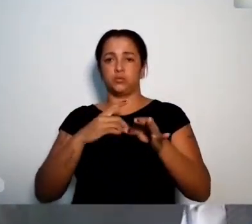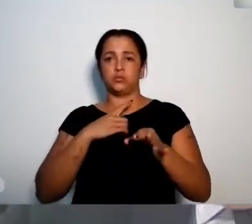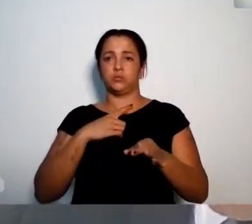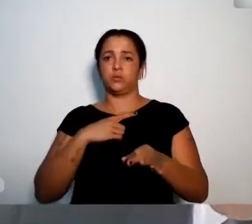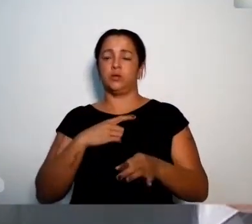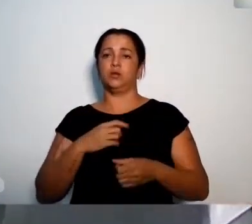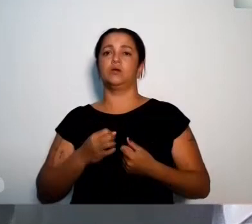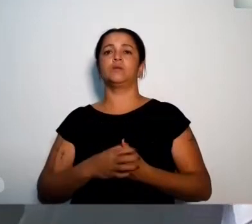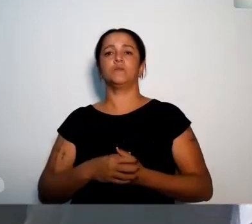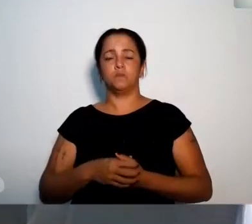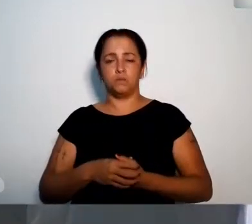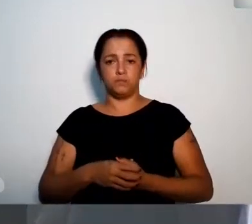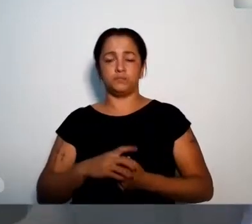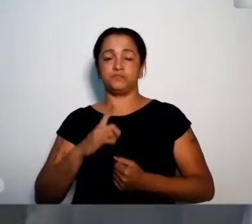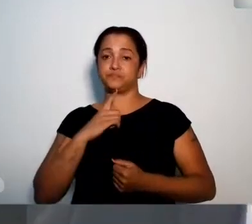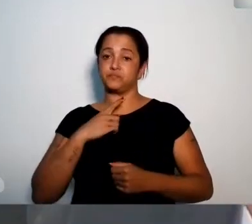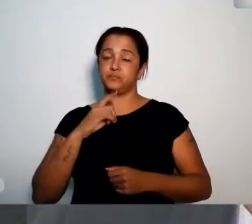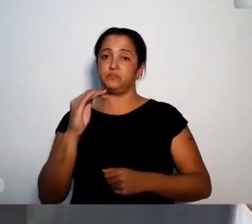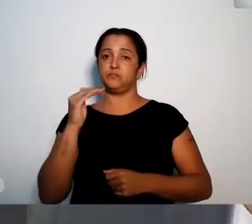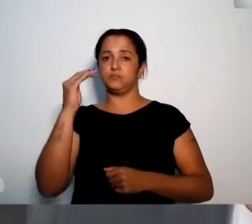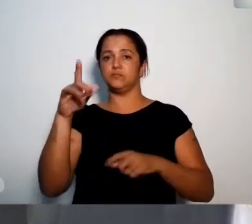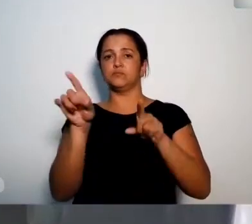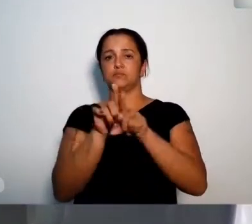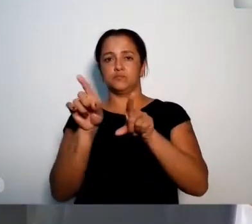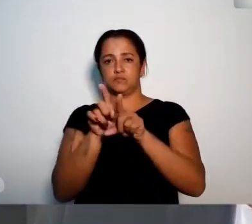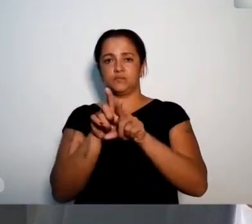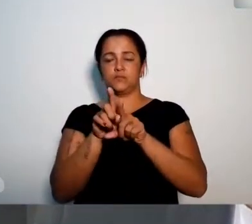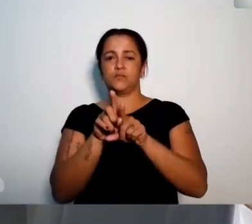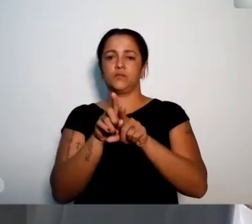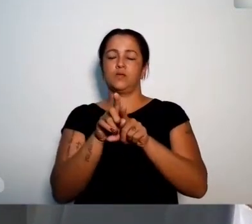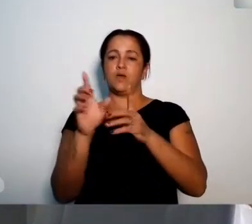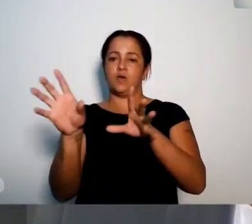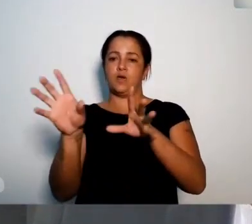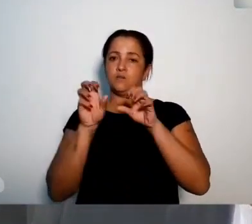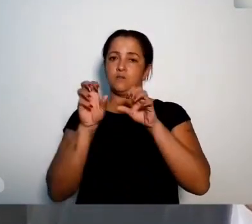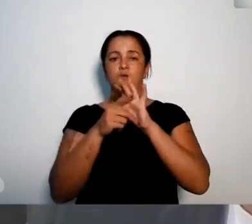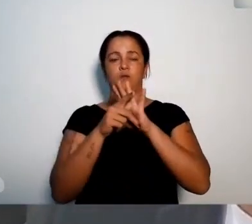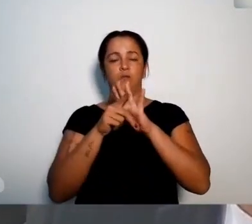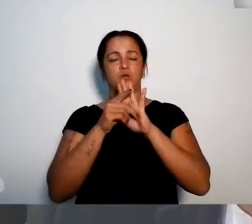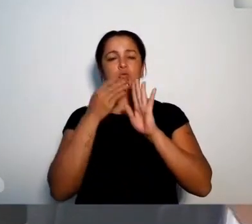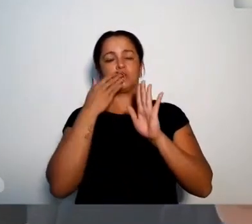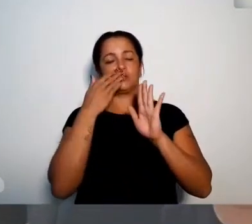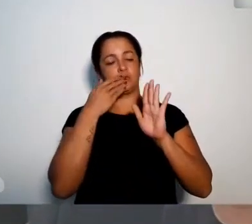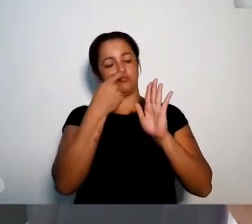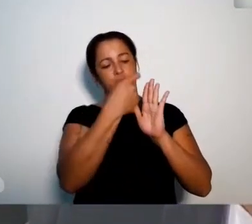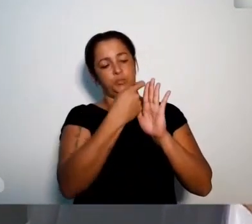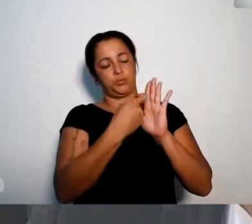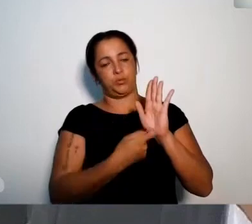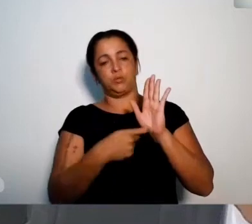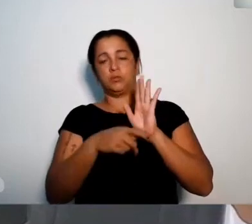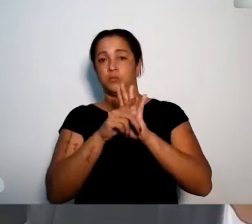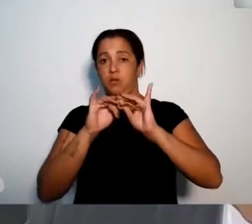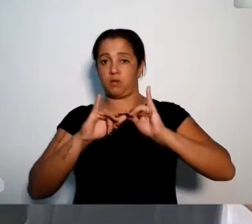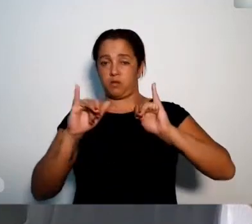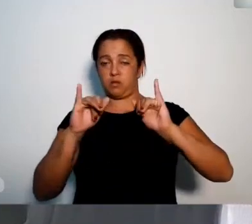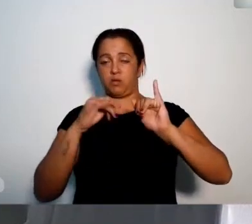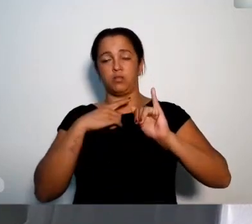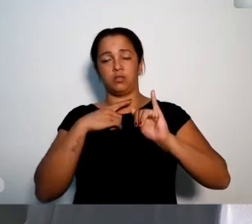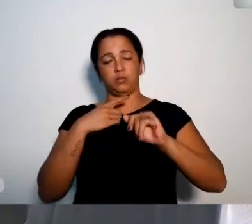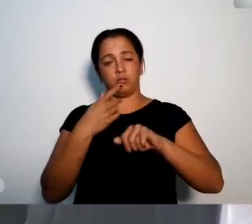judicialmente e extrajudicialmente, recebendo as citações, intimações e notificações. Procuradoria-Geral do município